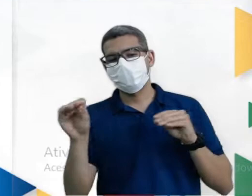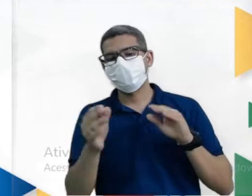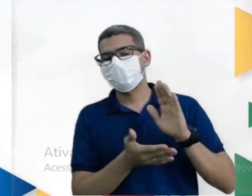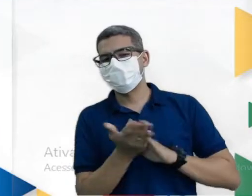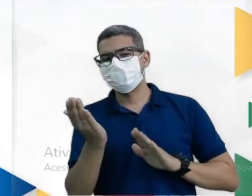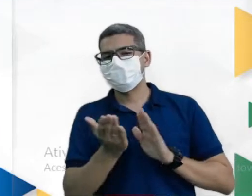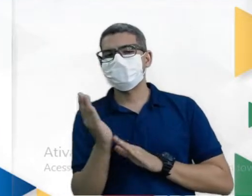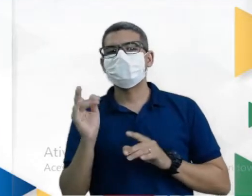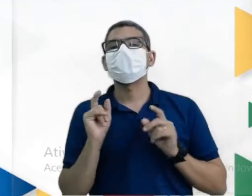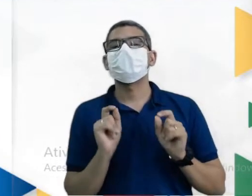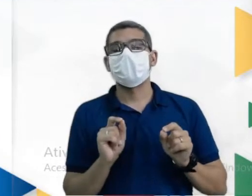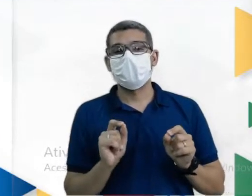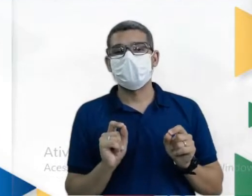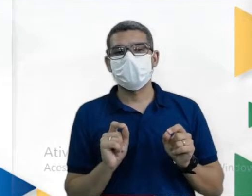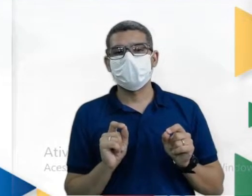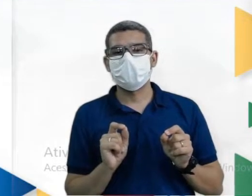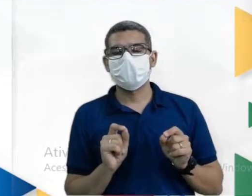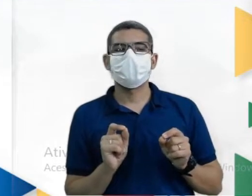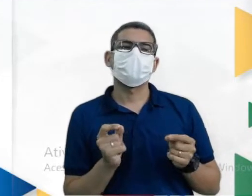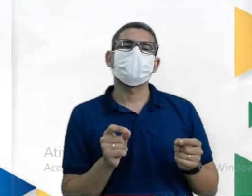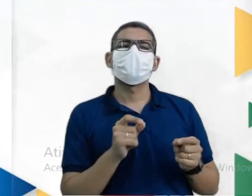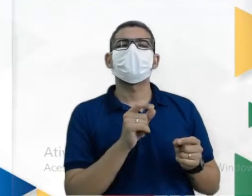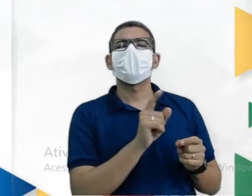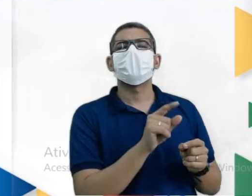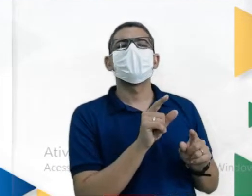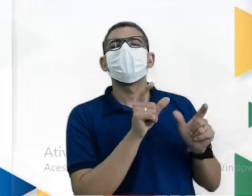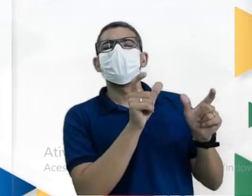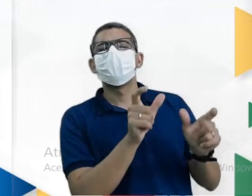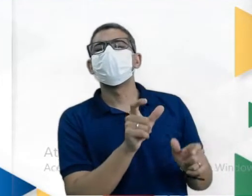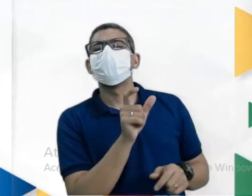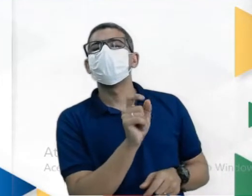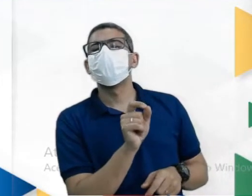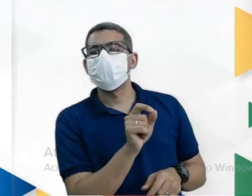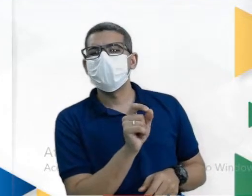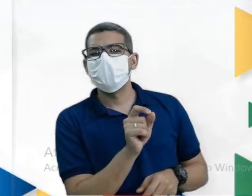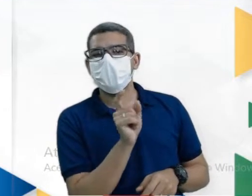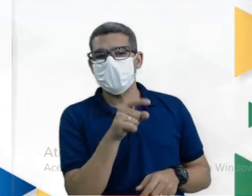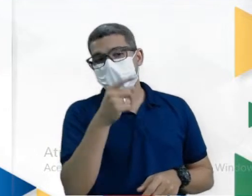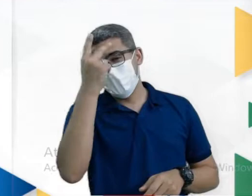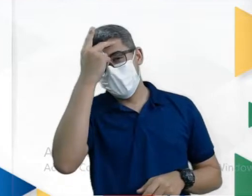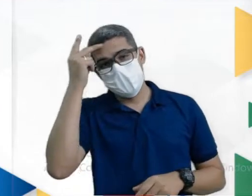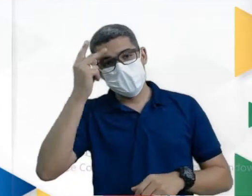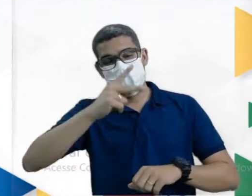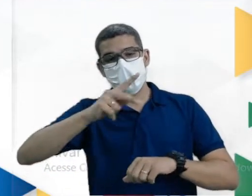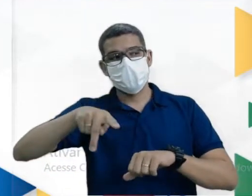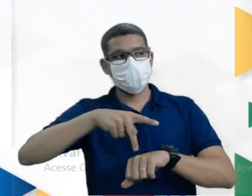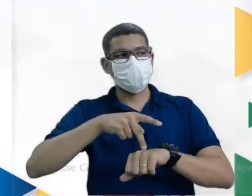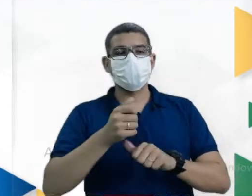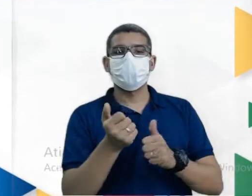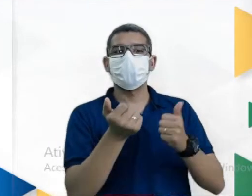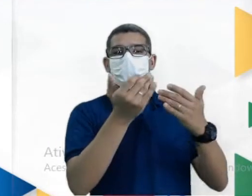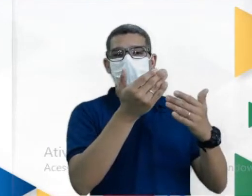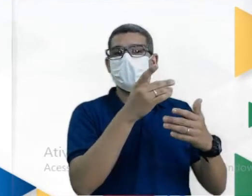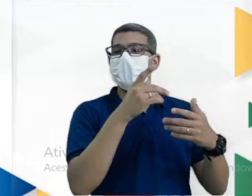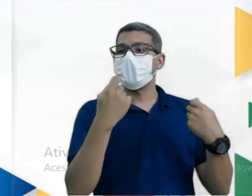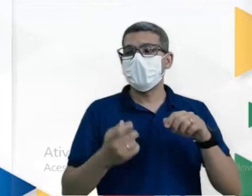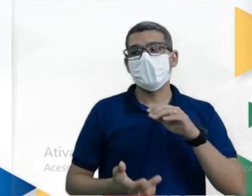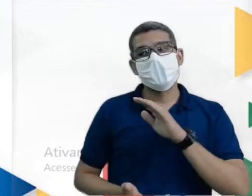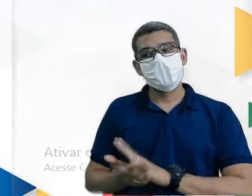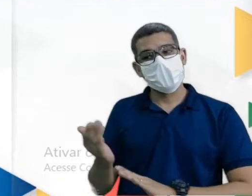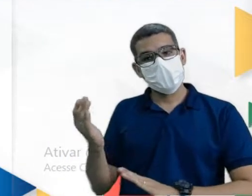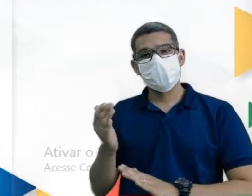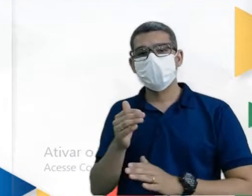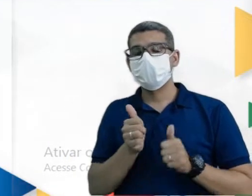refugiados, né? São pessoas de outros países, né, que elas precisam sair desse local porque estão